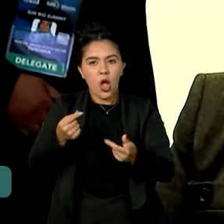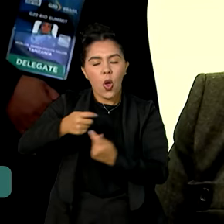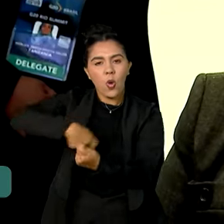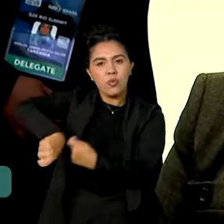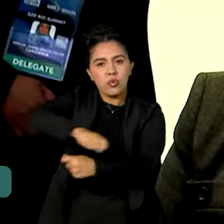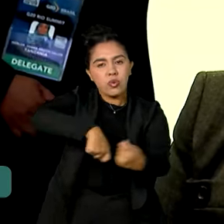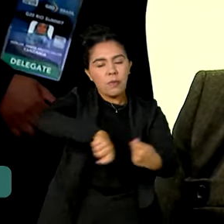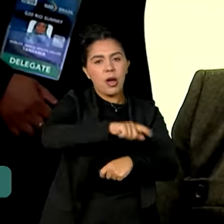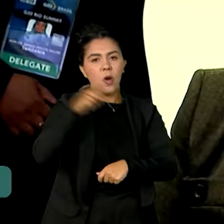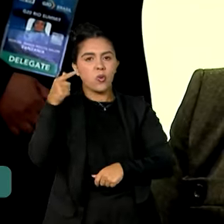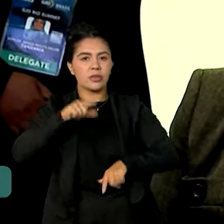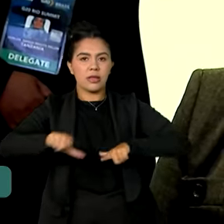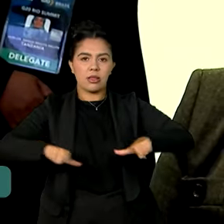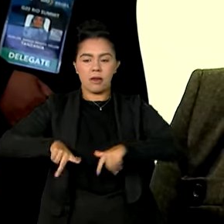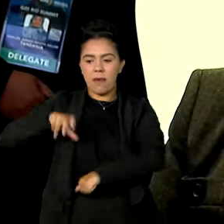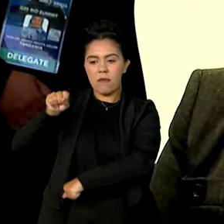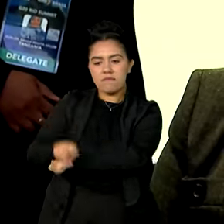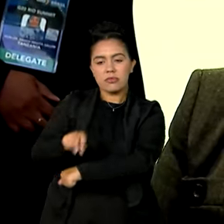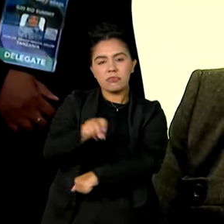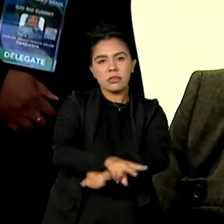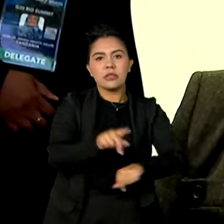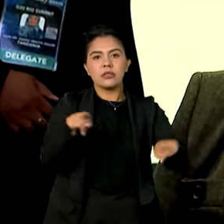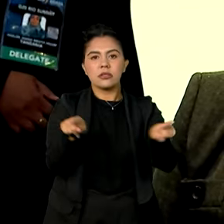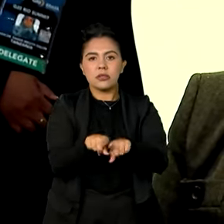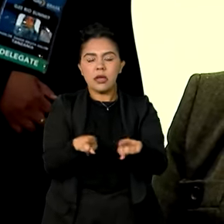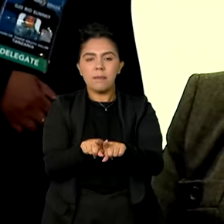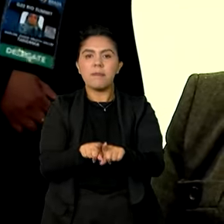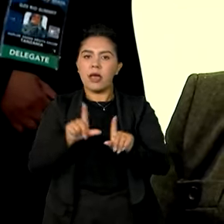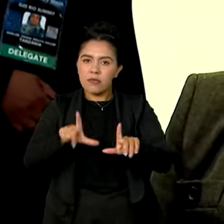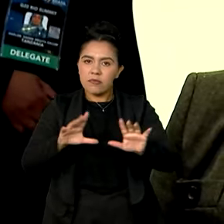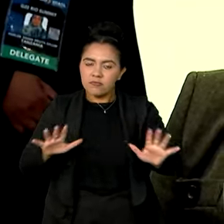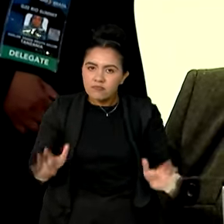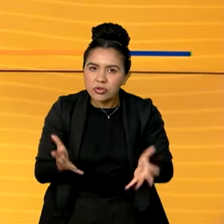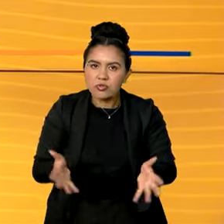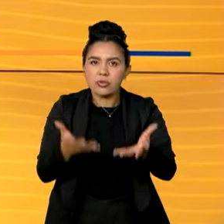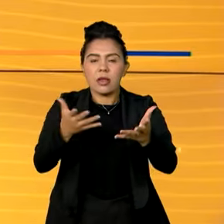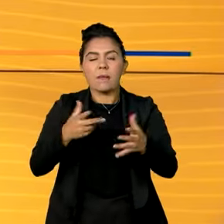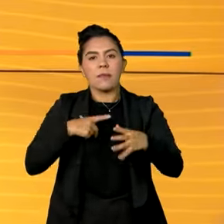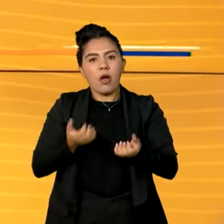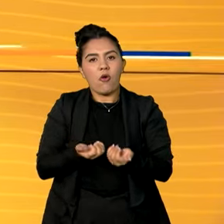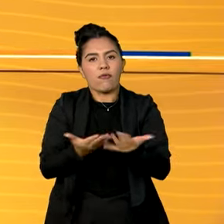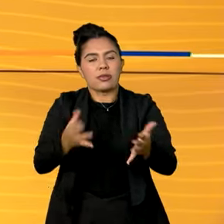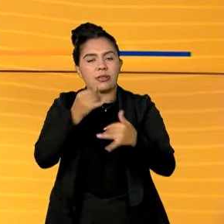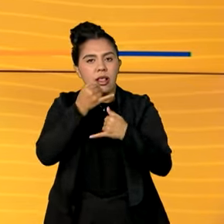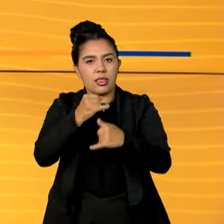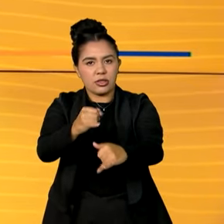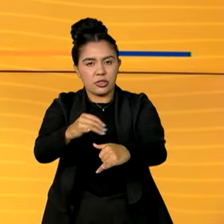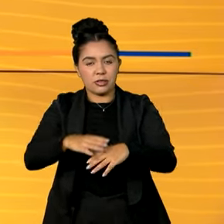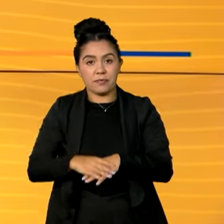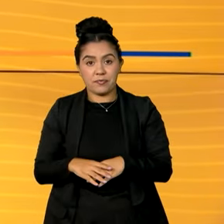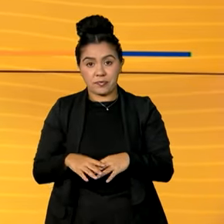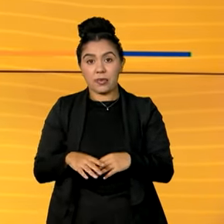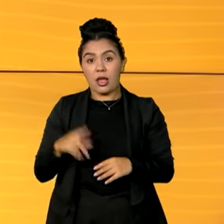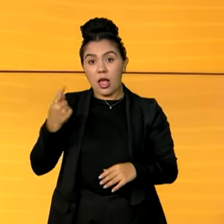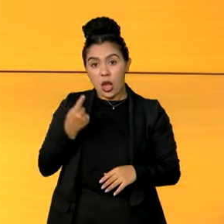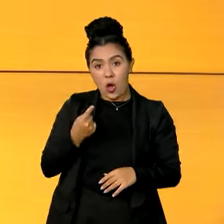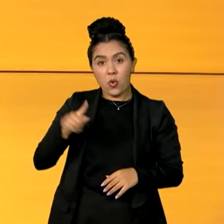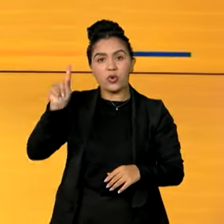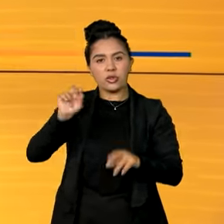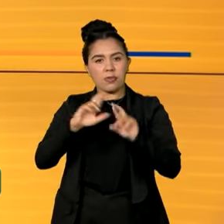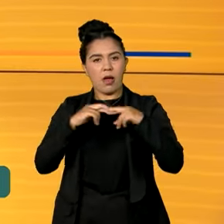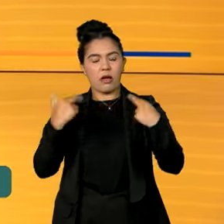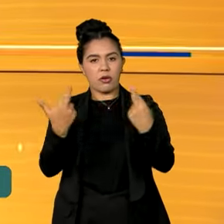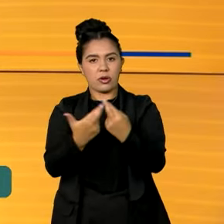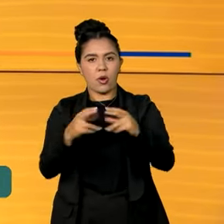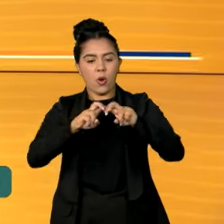gerar empregos e fortalecer a resiliência no fornecimento de energia. E na última sessão da cúpula de